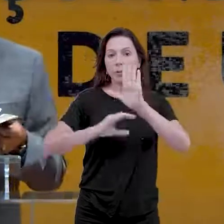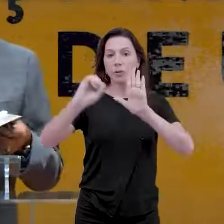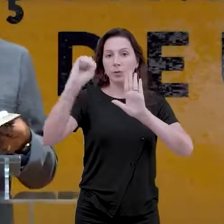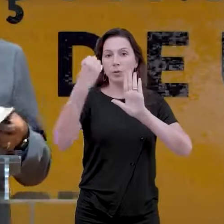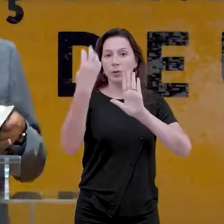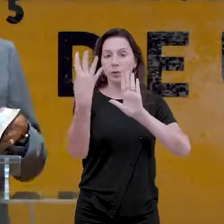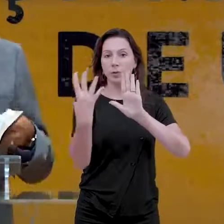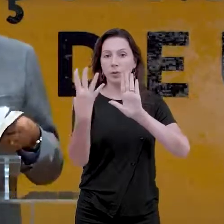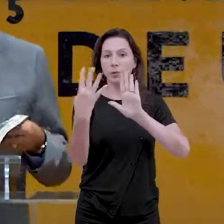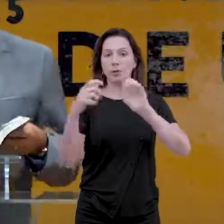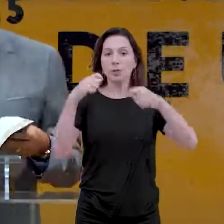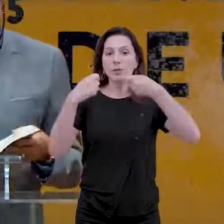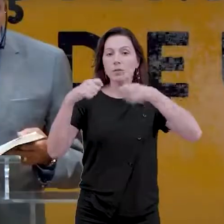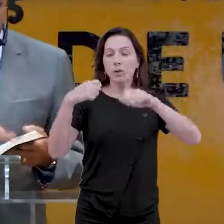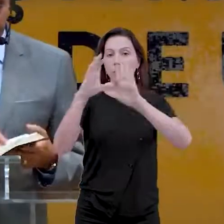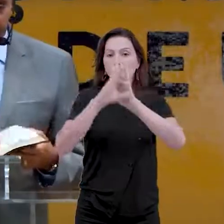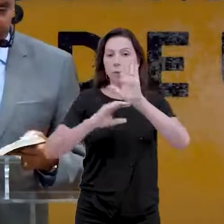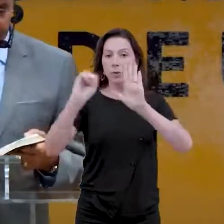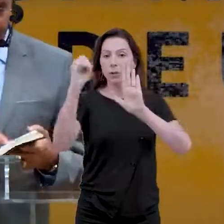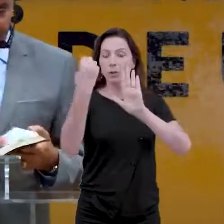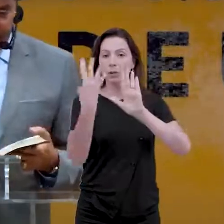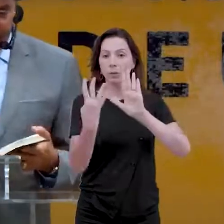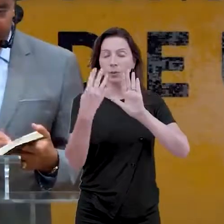84, Salmo 84,